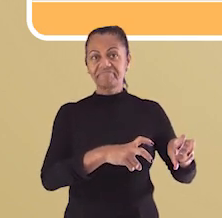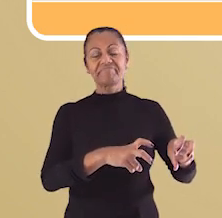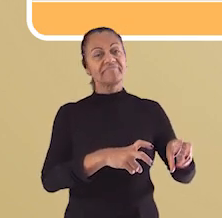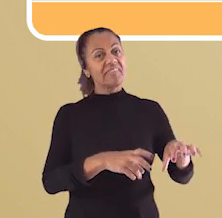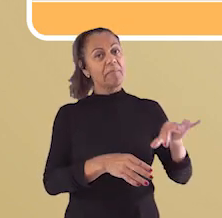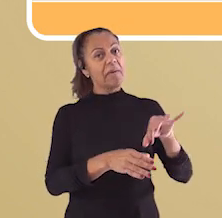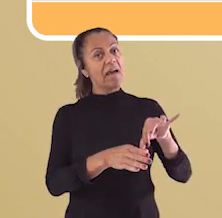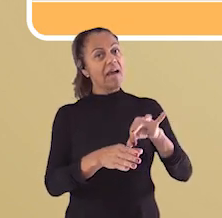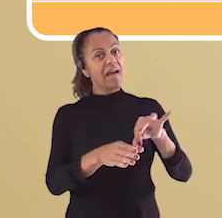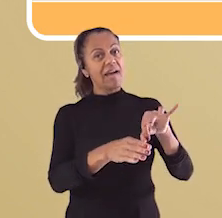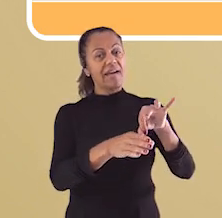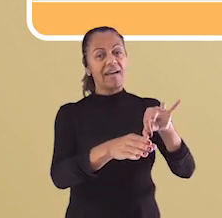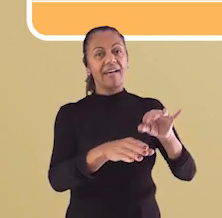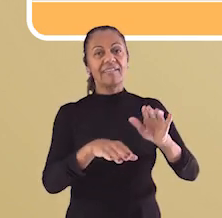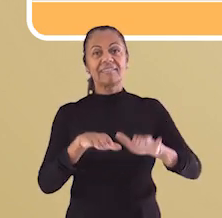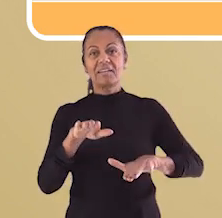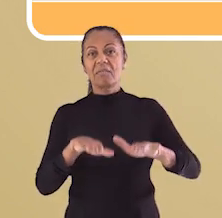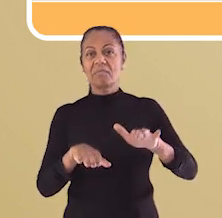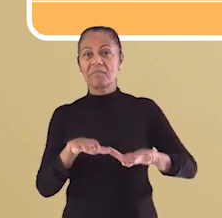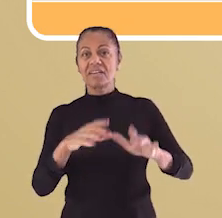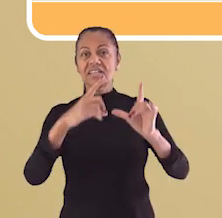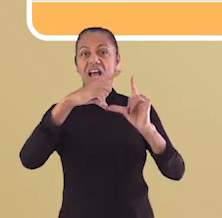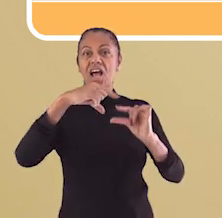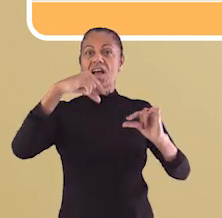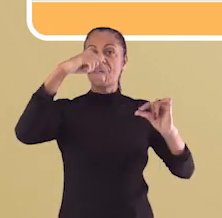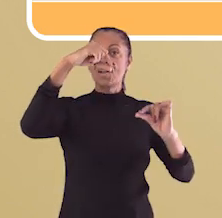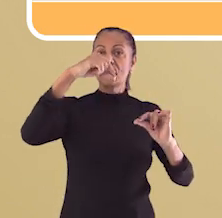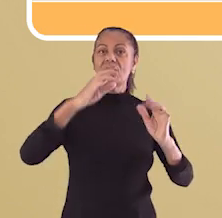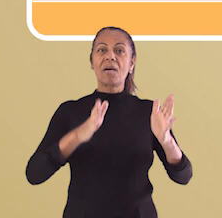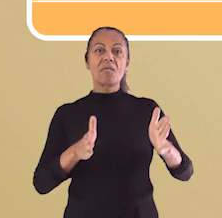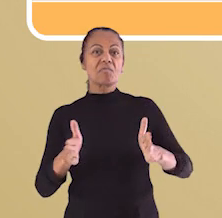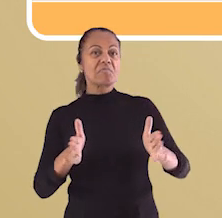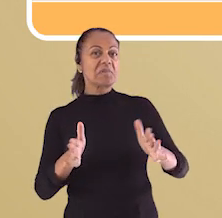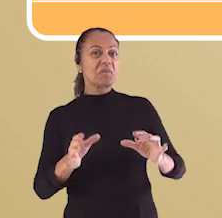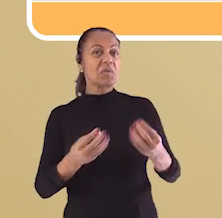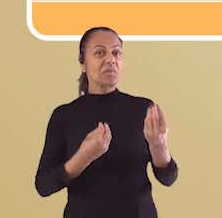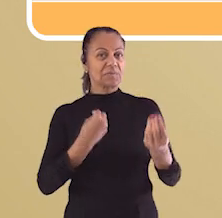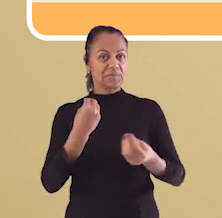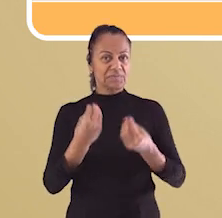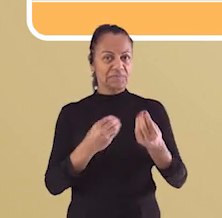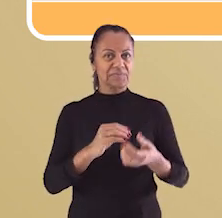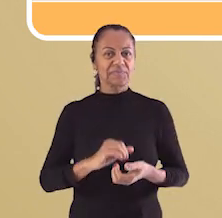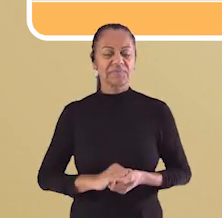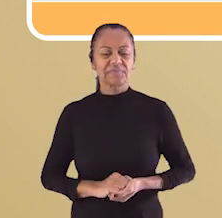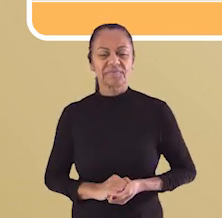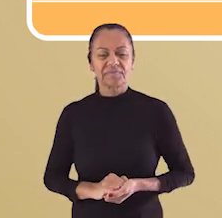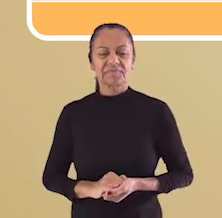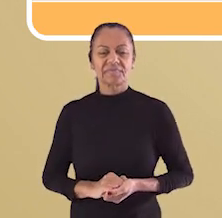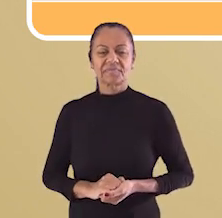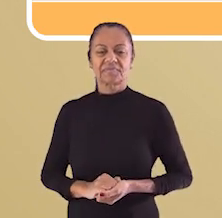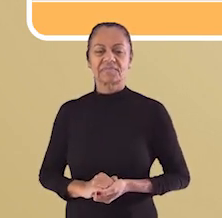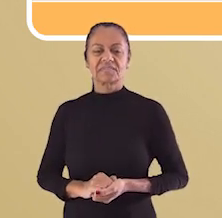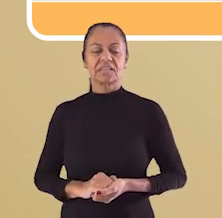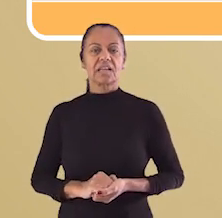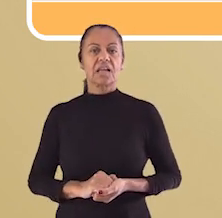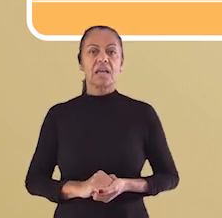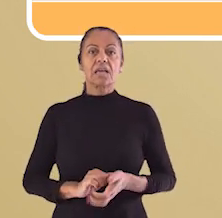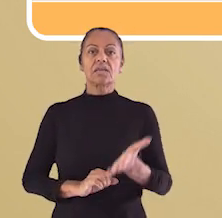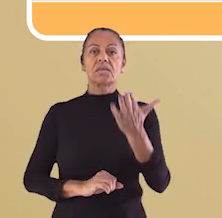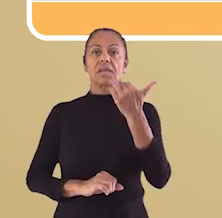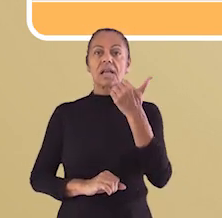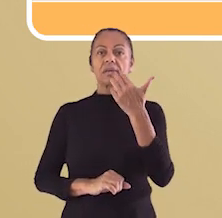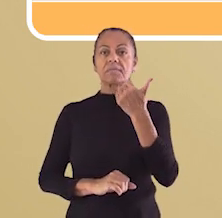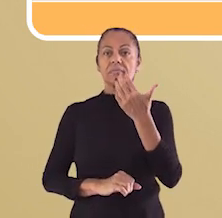disso? Que a Lua, para plantar tal alimento, é essa e não aquela? Pois é. O cultivo se torna essencial para que a gente tenha uma